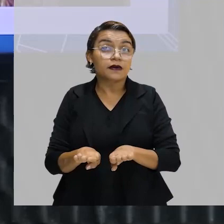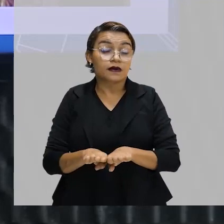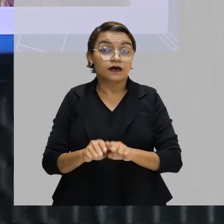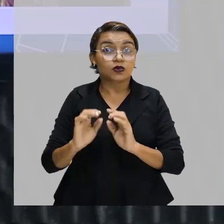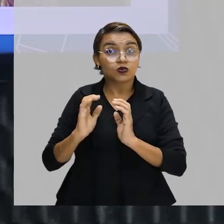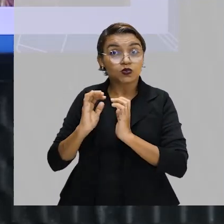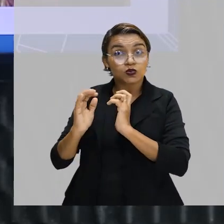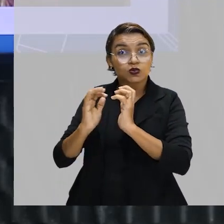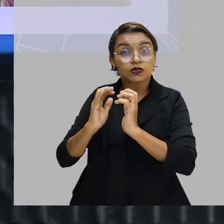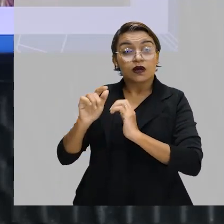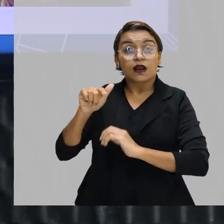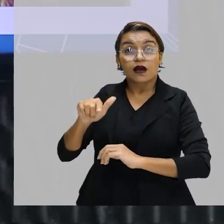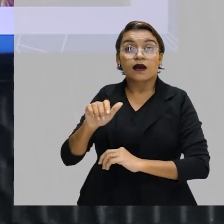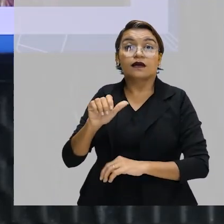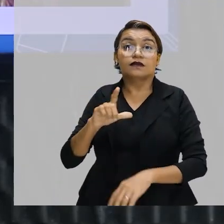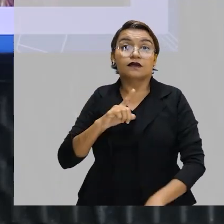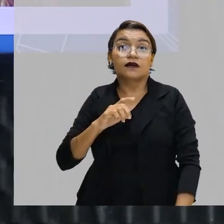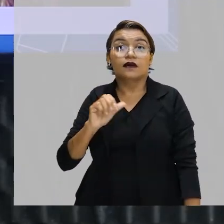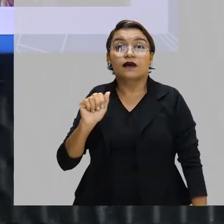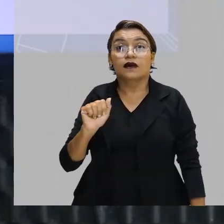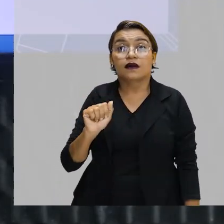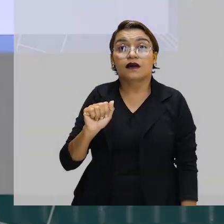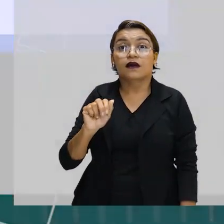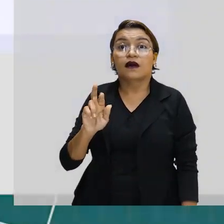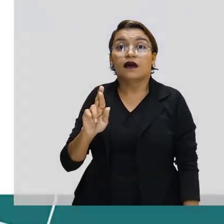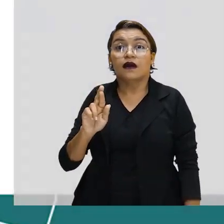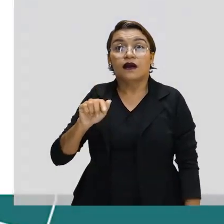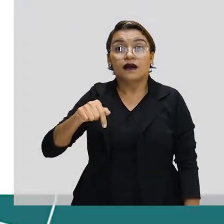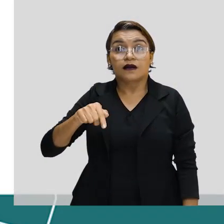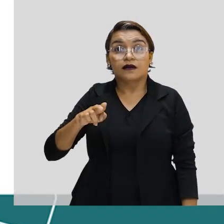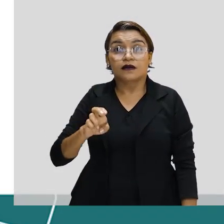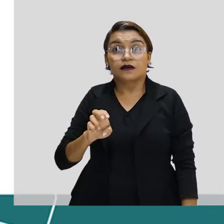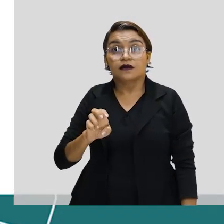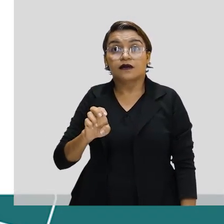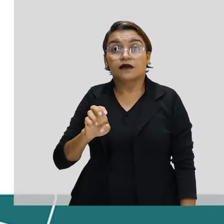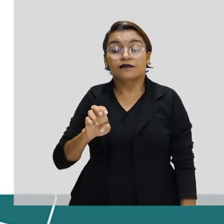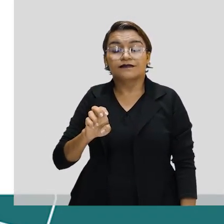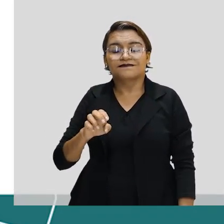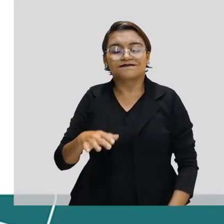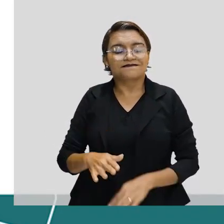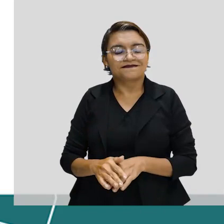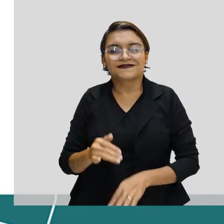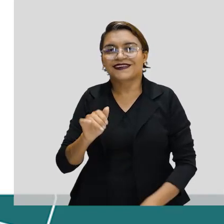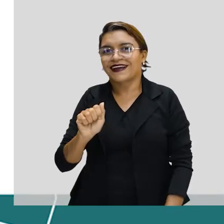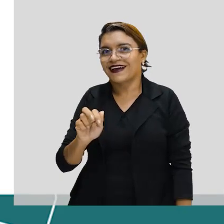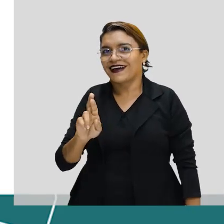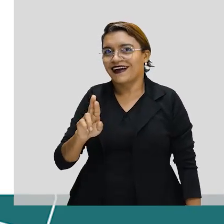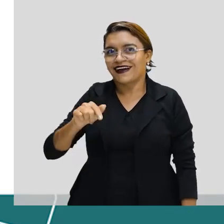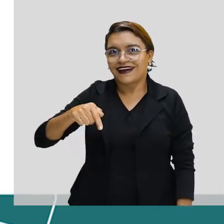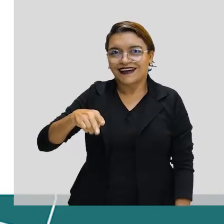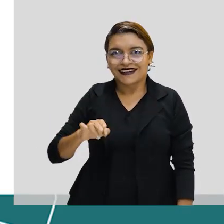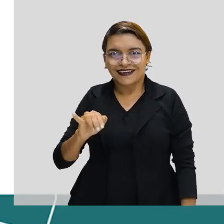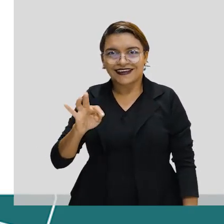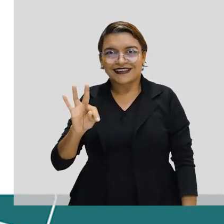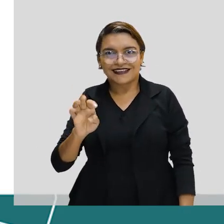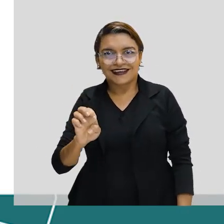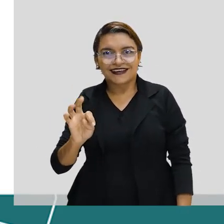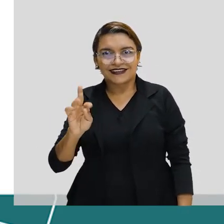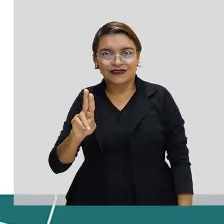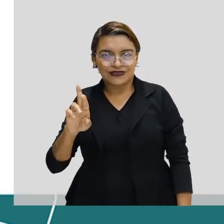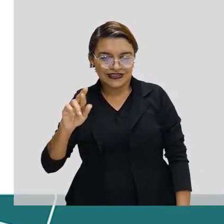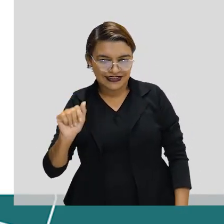muita arquitetura desse período colonial, certo? Então, nós temos aqui, ó, a época, o